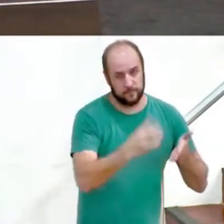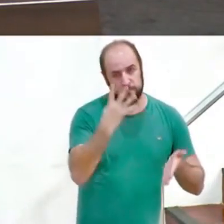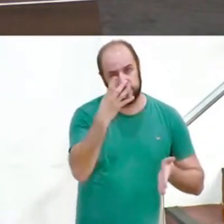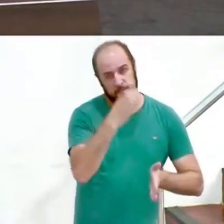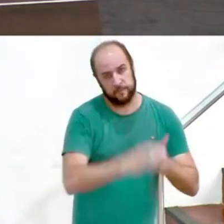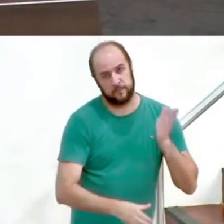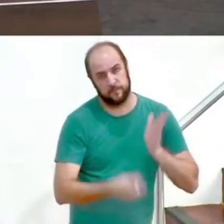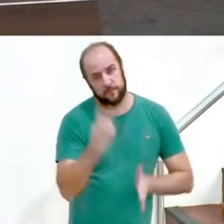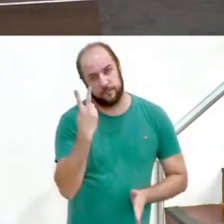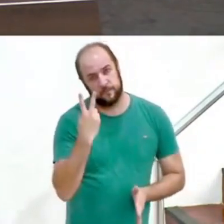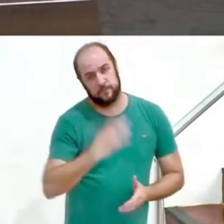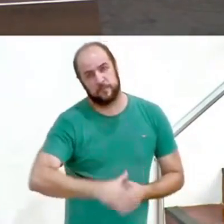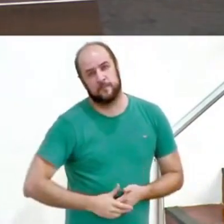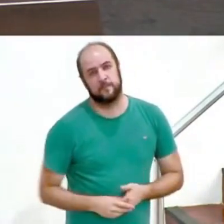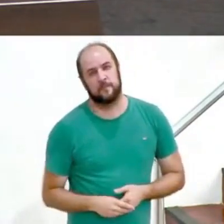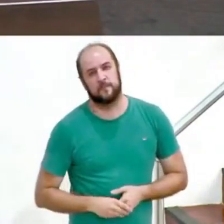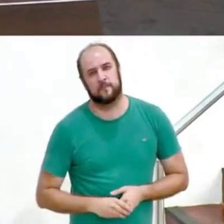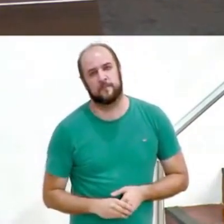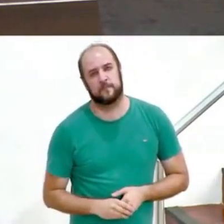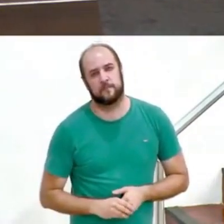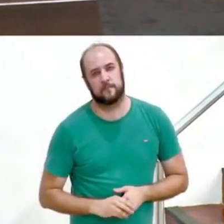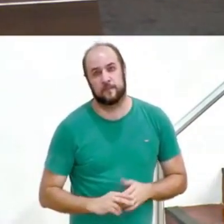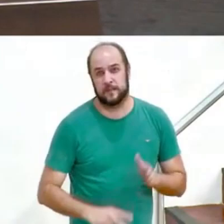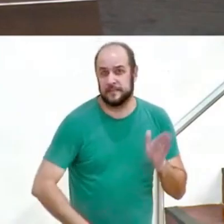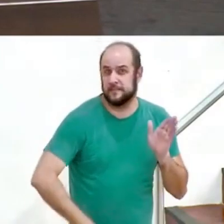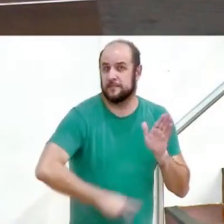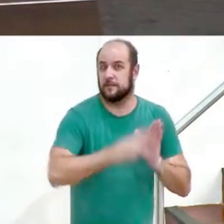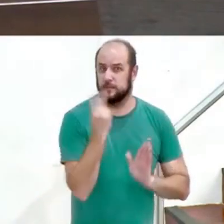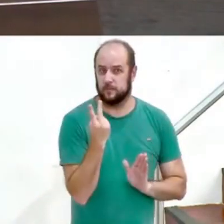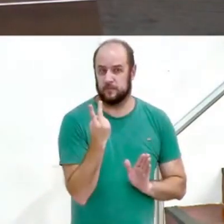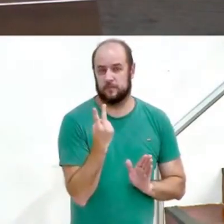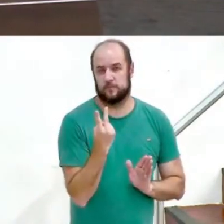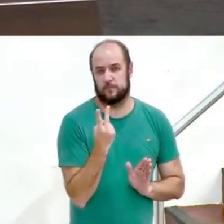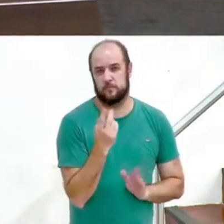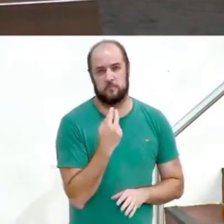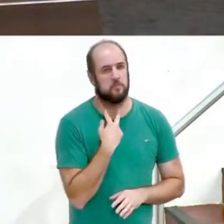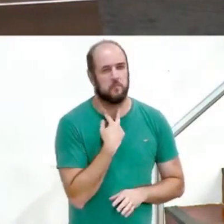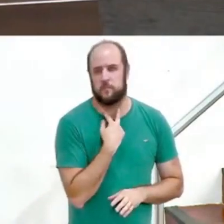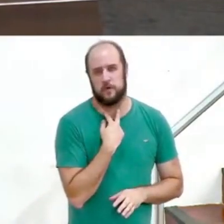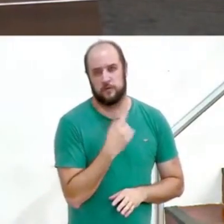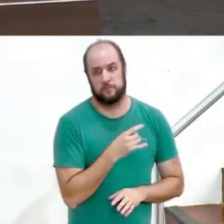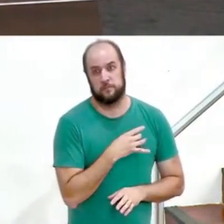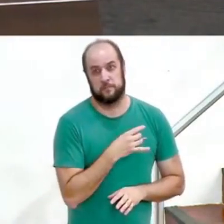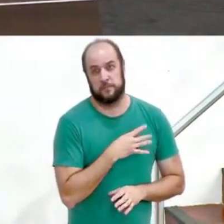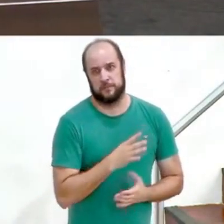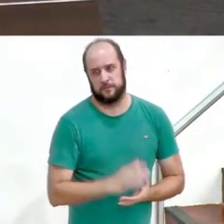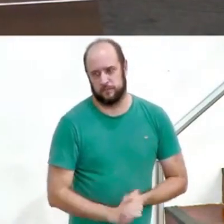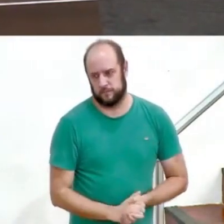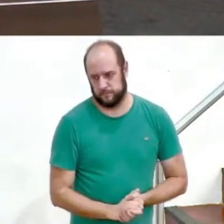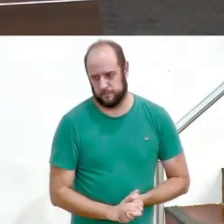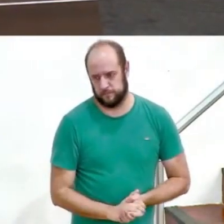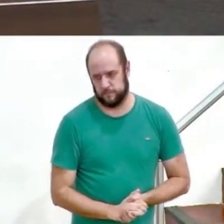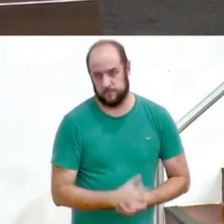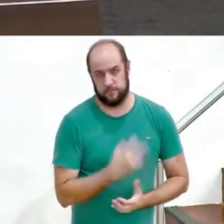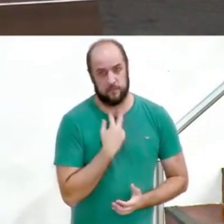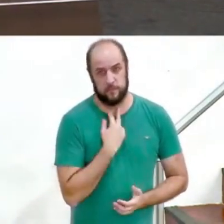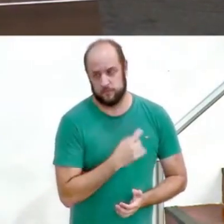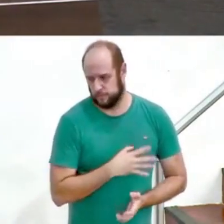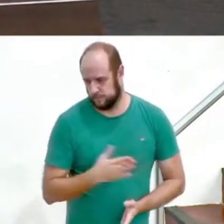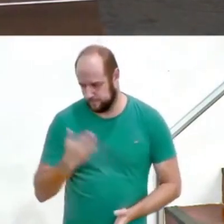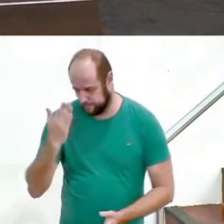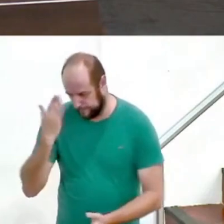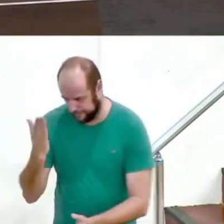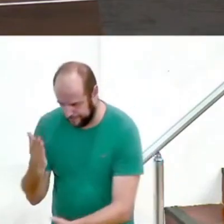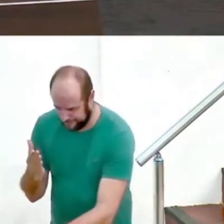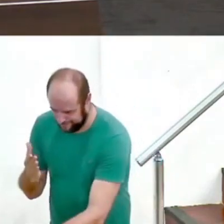2. A segunda razão, eles não devem ter medo. Eles não devem ter medo,